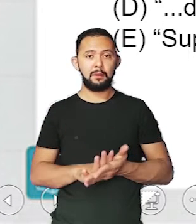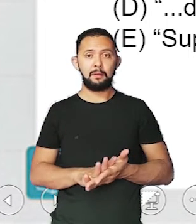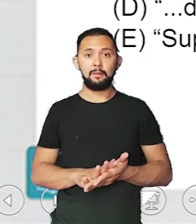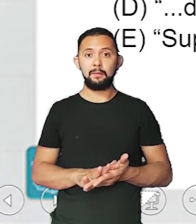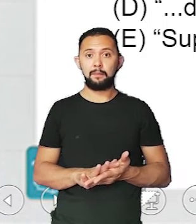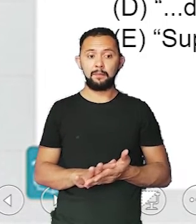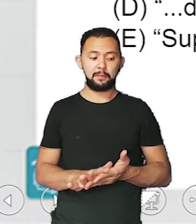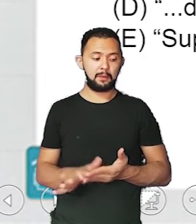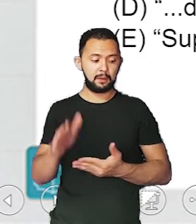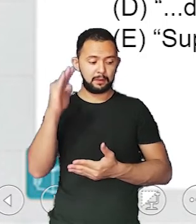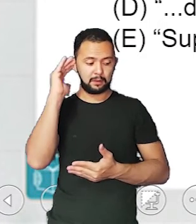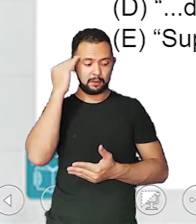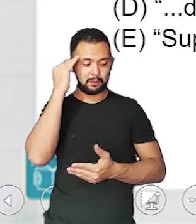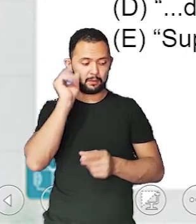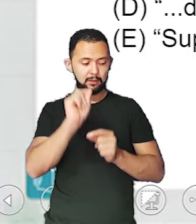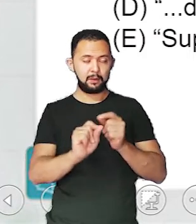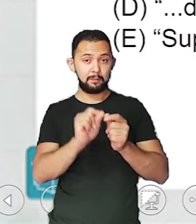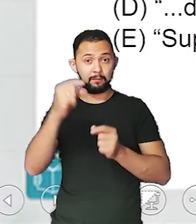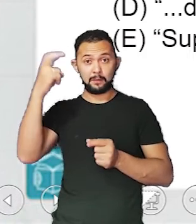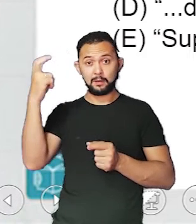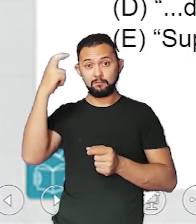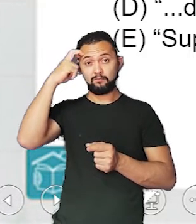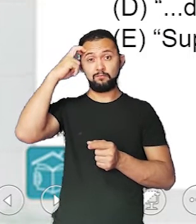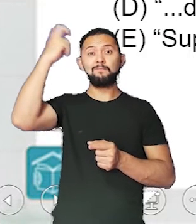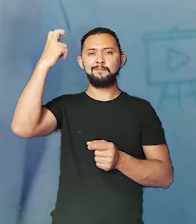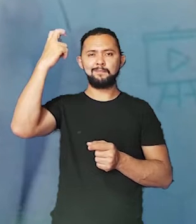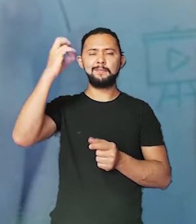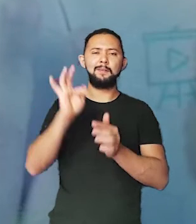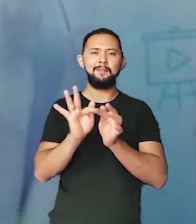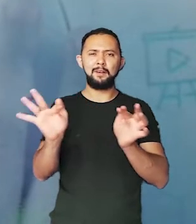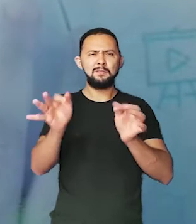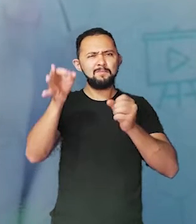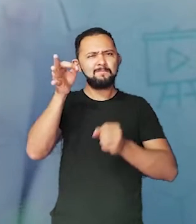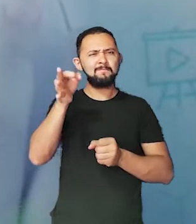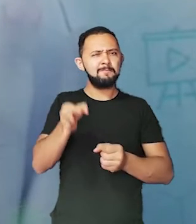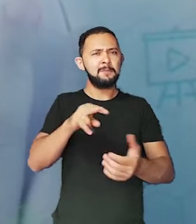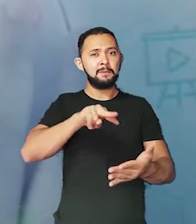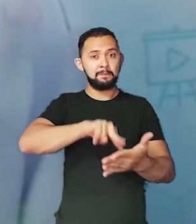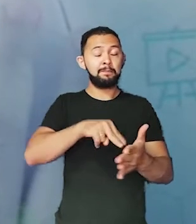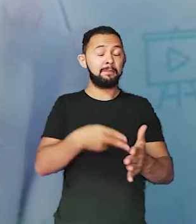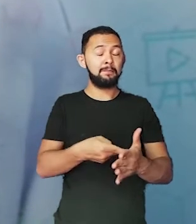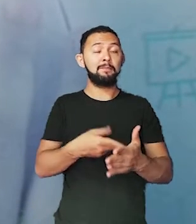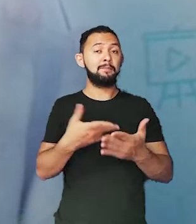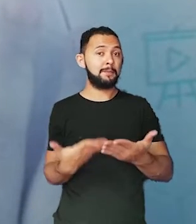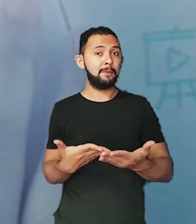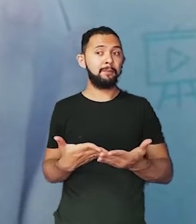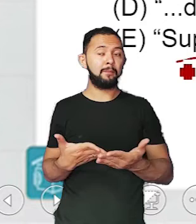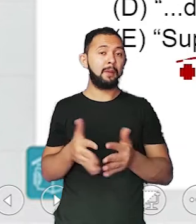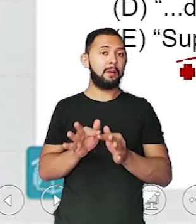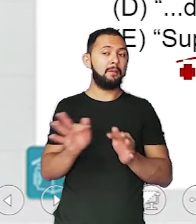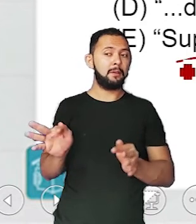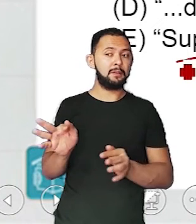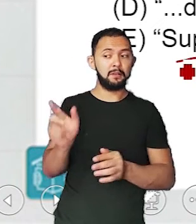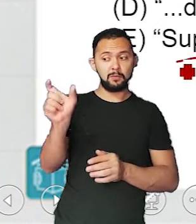Suponho que me entender não é uma questão de inteligência, né? Certo? Dá até para classificar ela. Quem supõe? Eu, né? Então nós temos